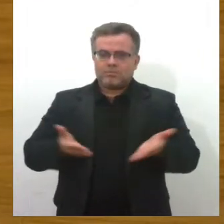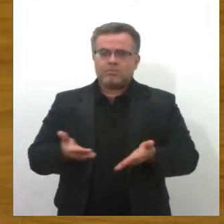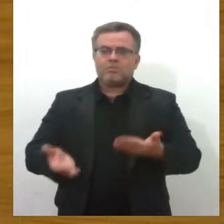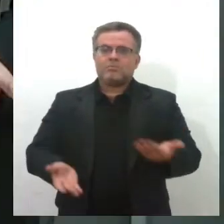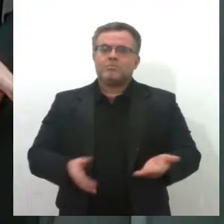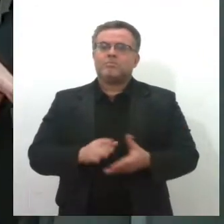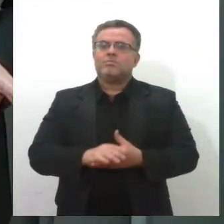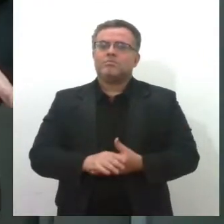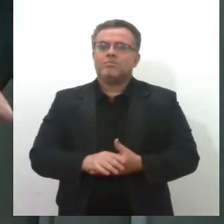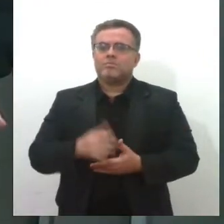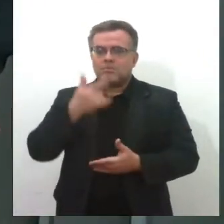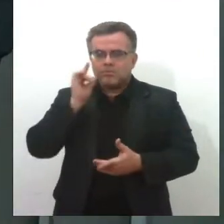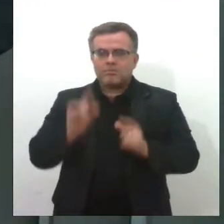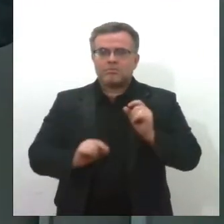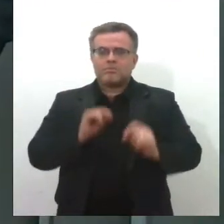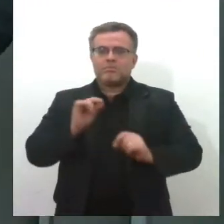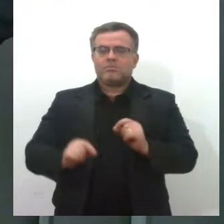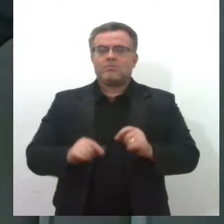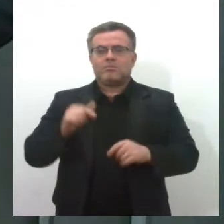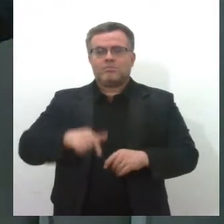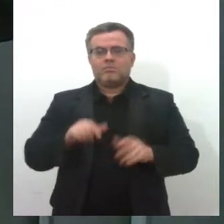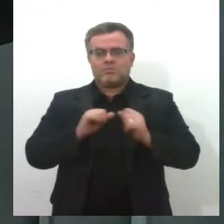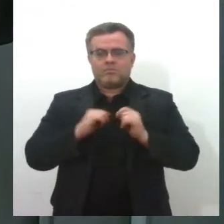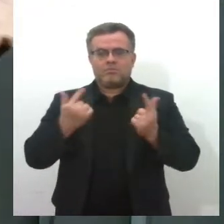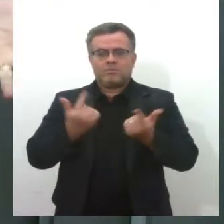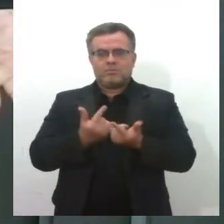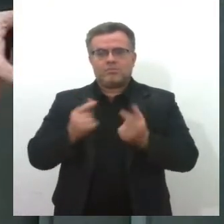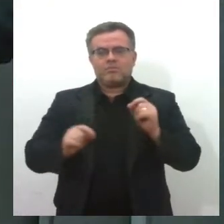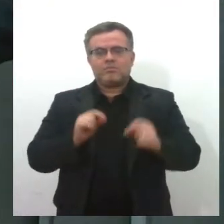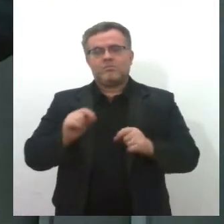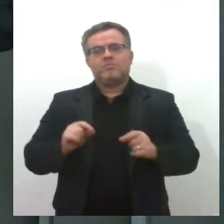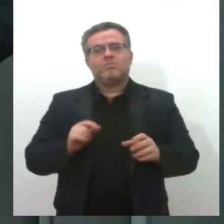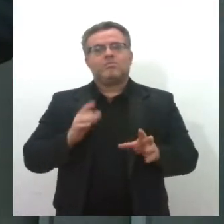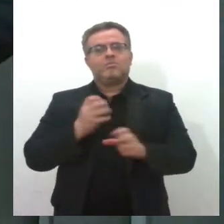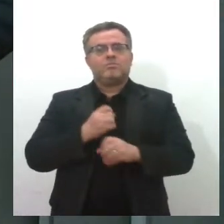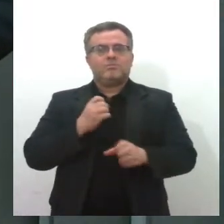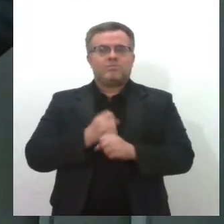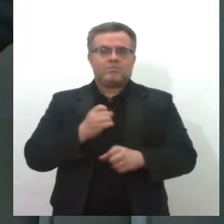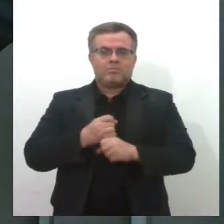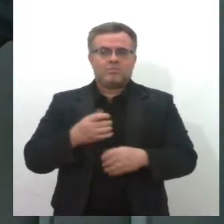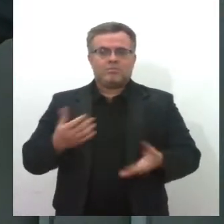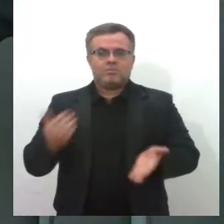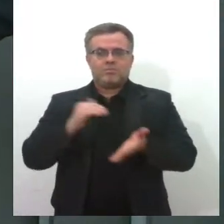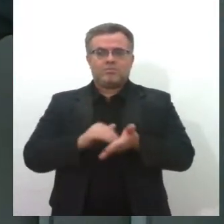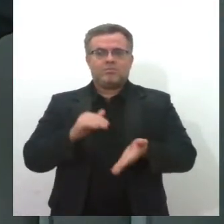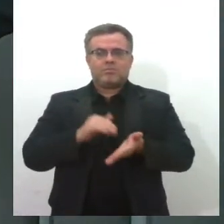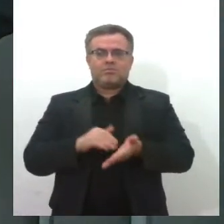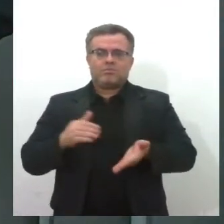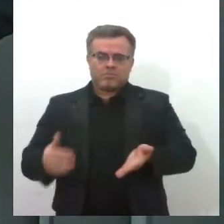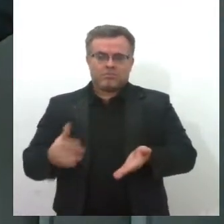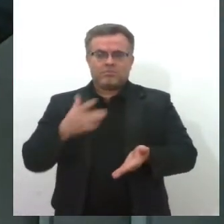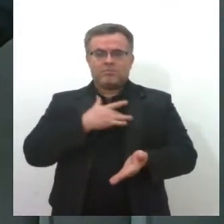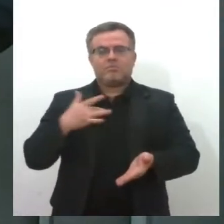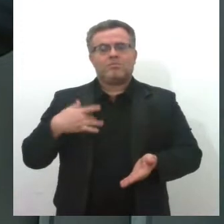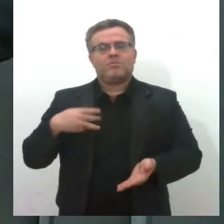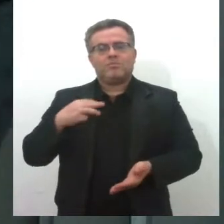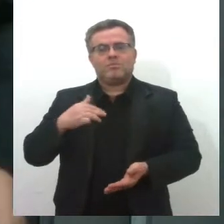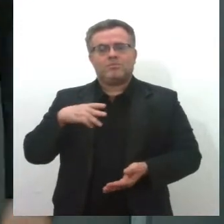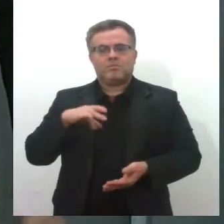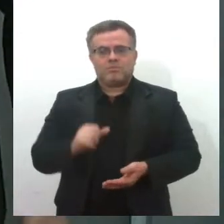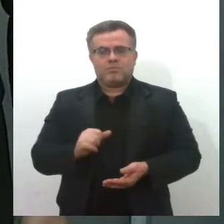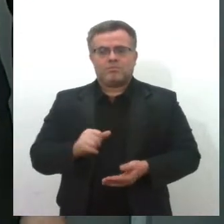Ontem teve aqui na Assembleia Legislativa de Sergipe a prestação de contas na Alese com a secretária de Estado da Saúde, Amécia